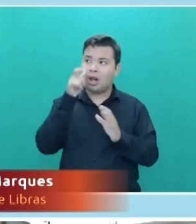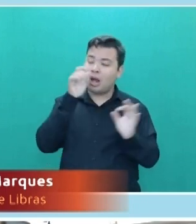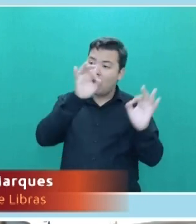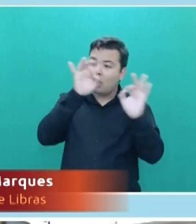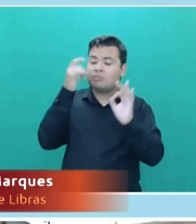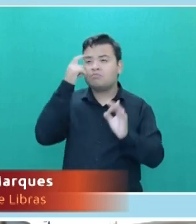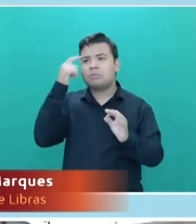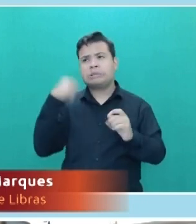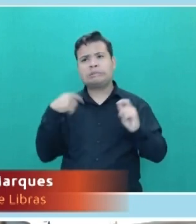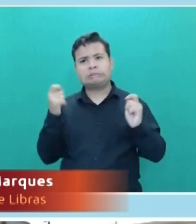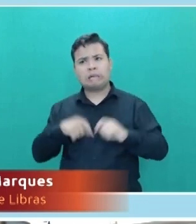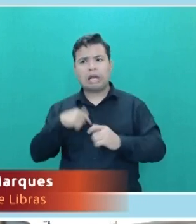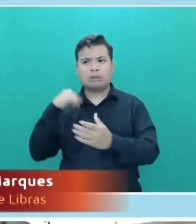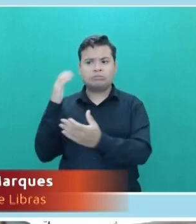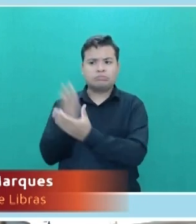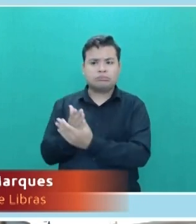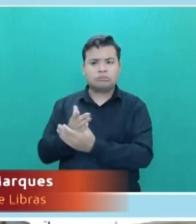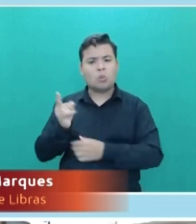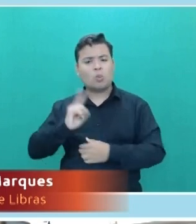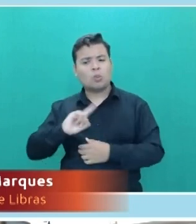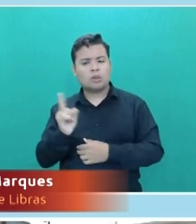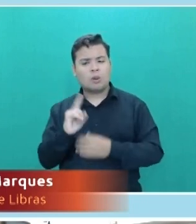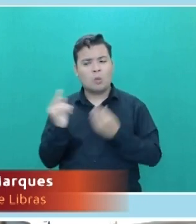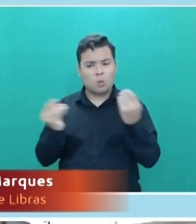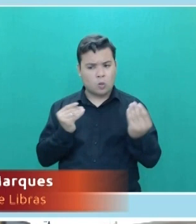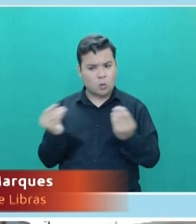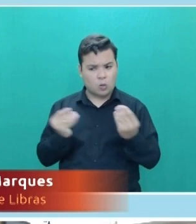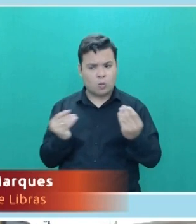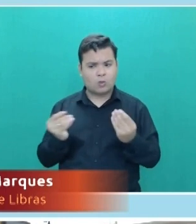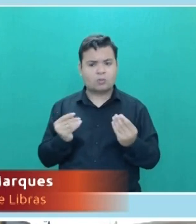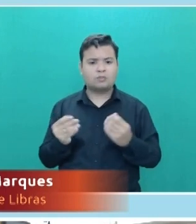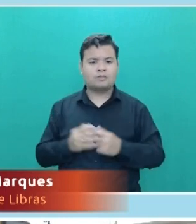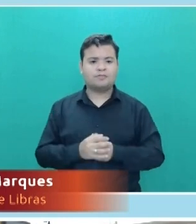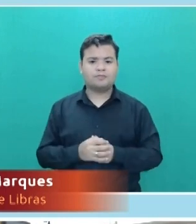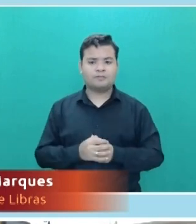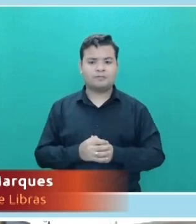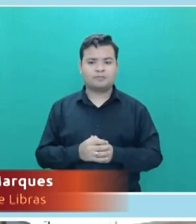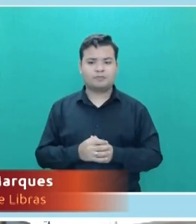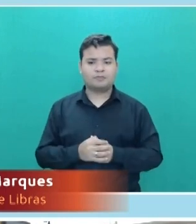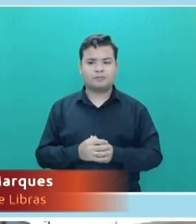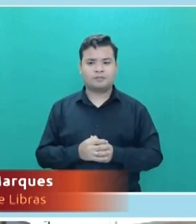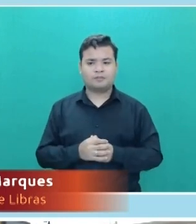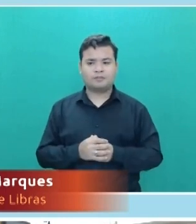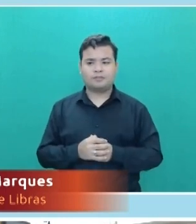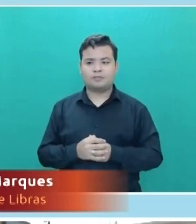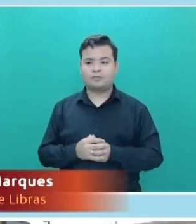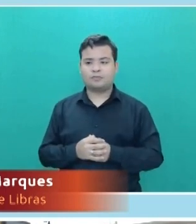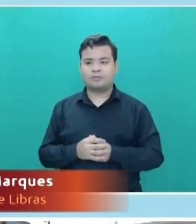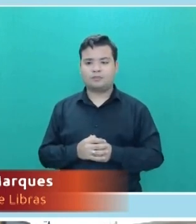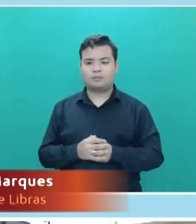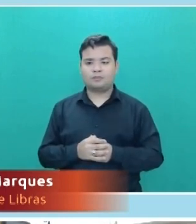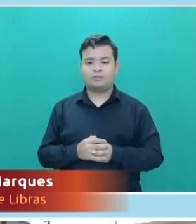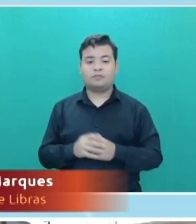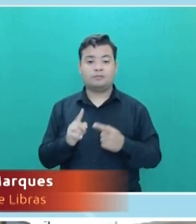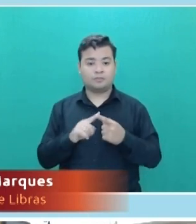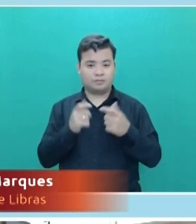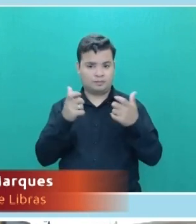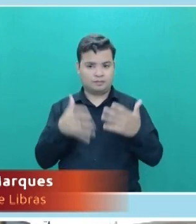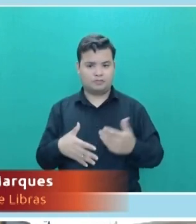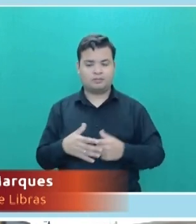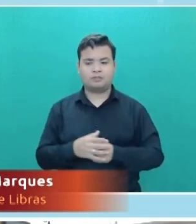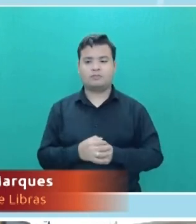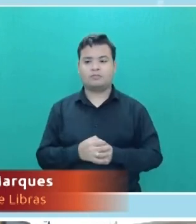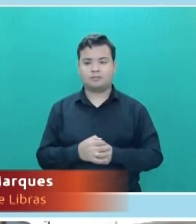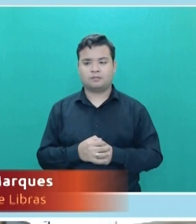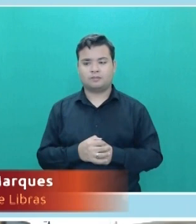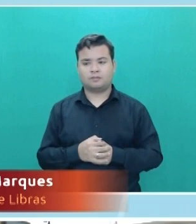não entrar, né, com uma ação, ficar mais ciente. Agora, com a